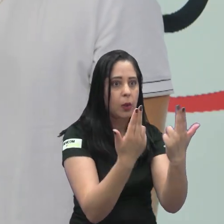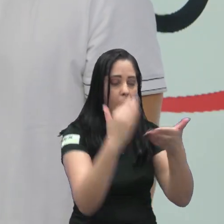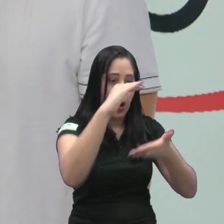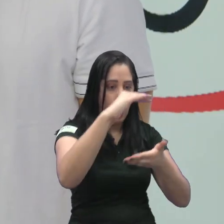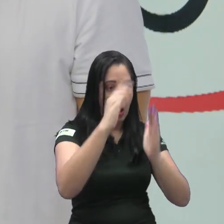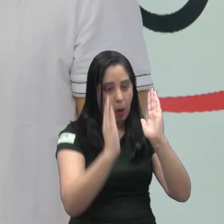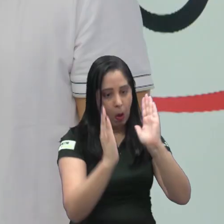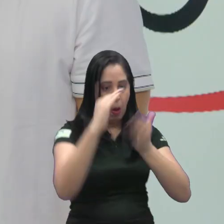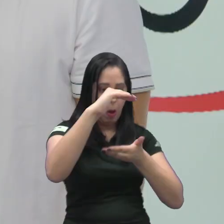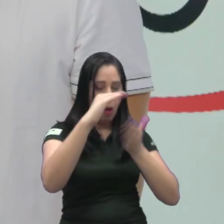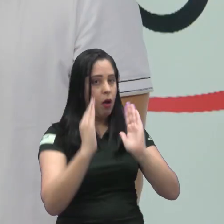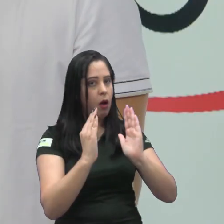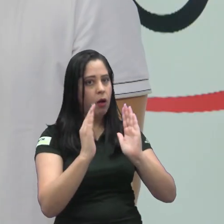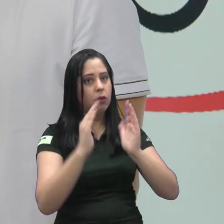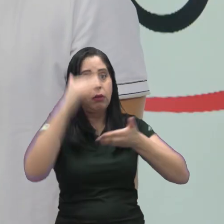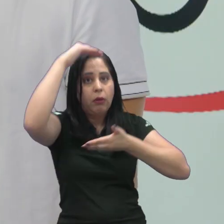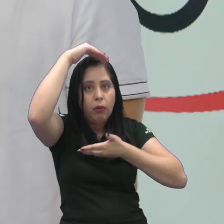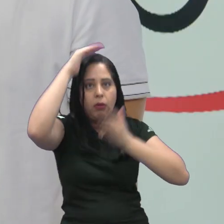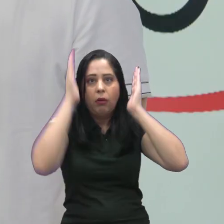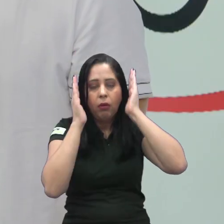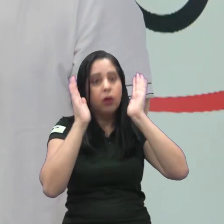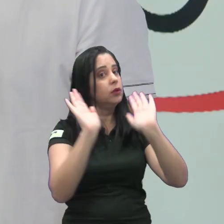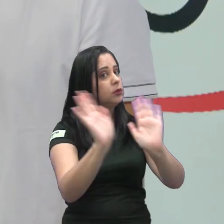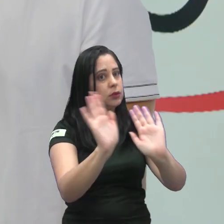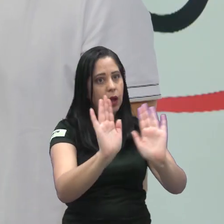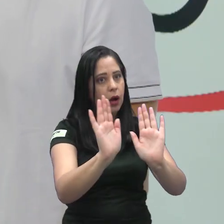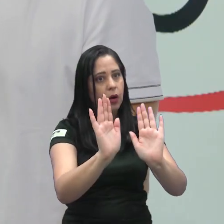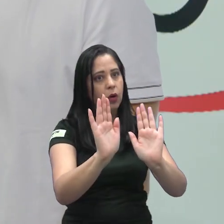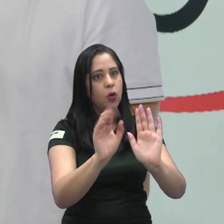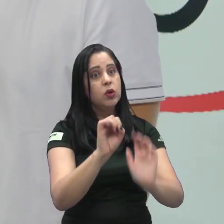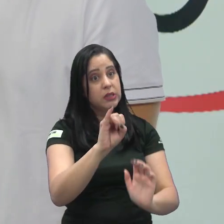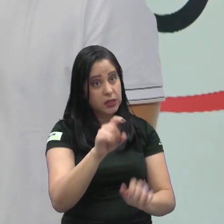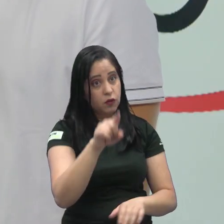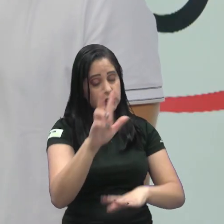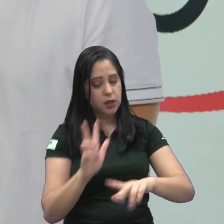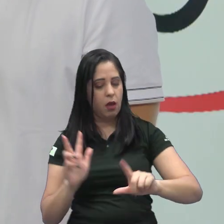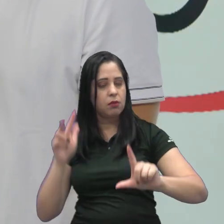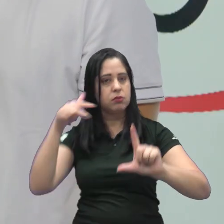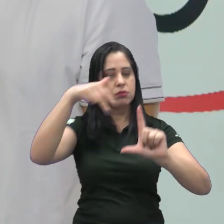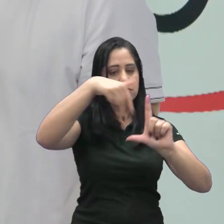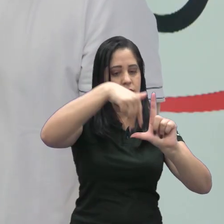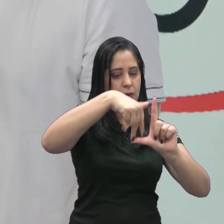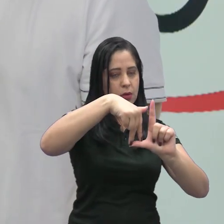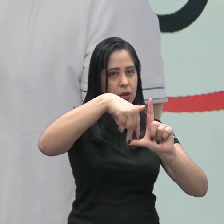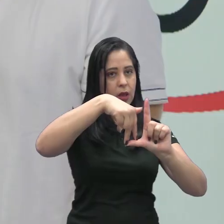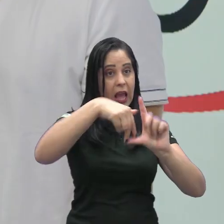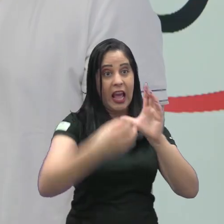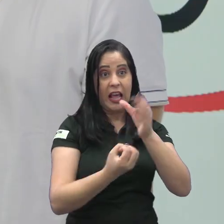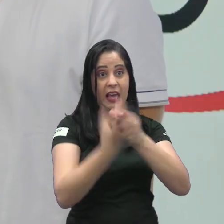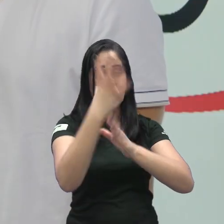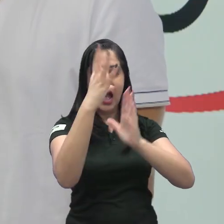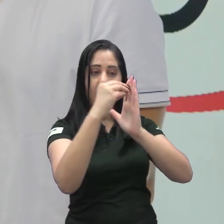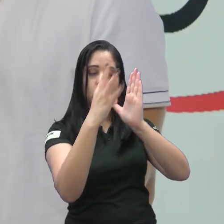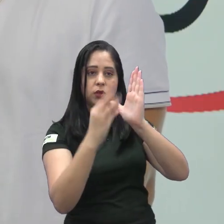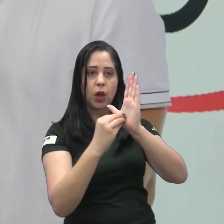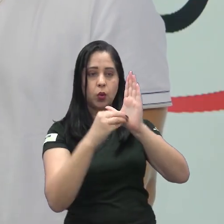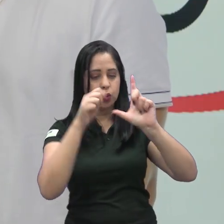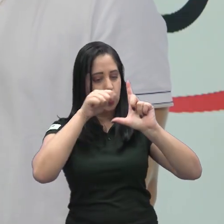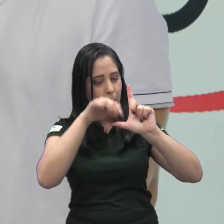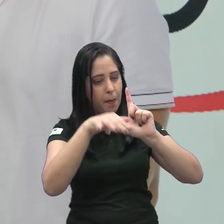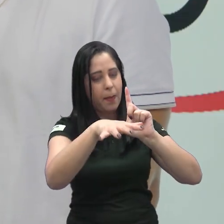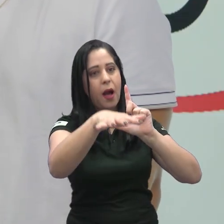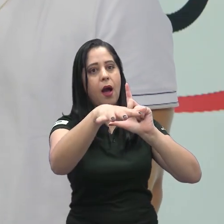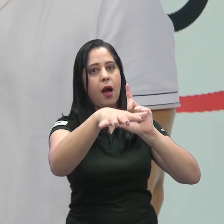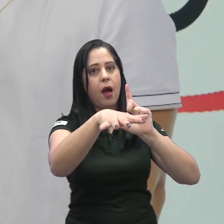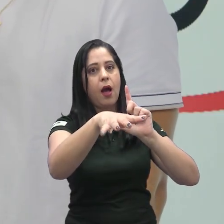seu jeito de ser, a sua personalidade, quando você vai começar a criar o seu conteúdo, coloca o seu jeitinho, o seu jeito de falar. Pensa